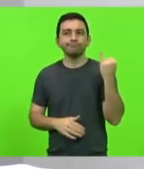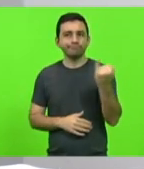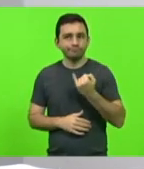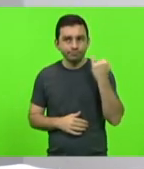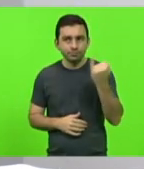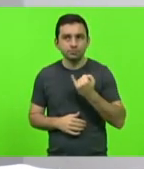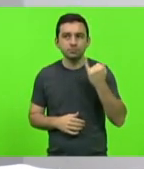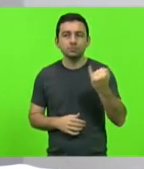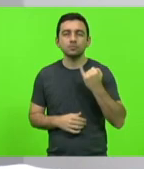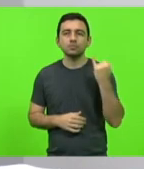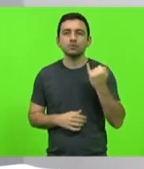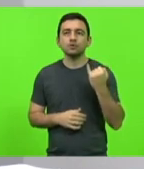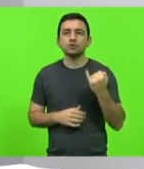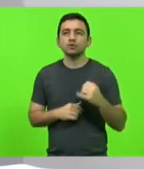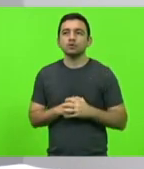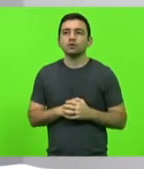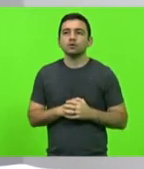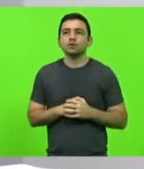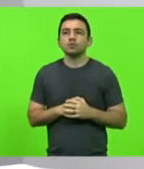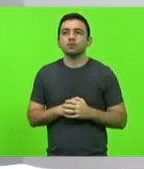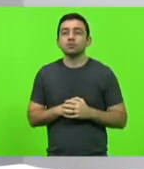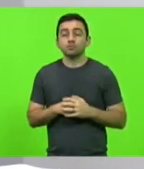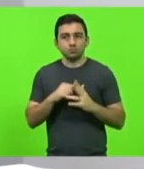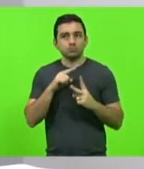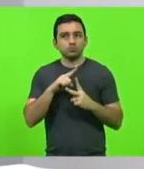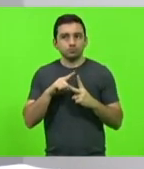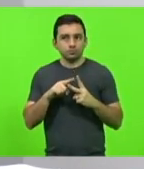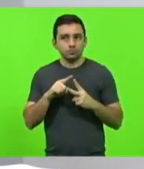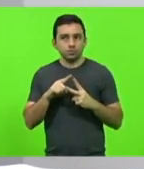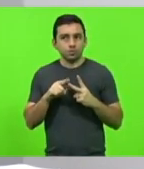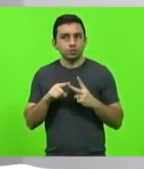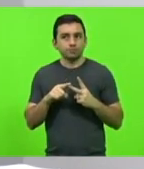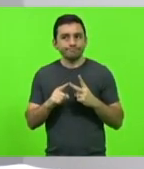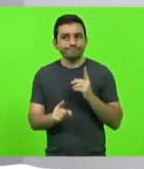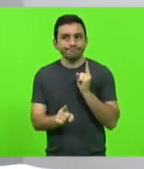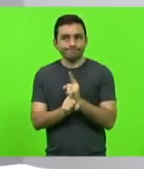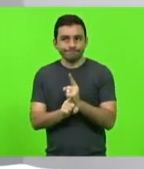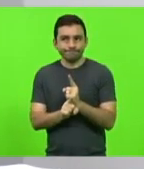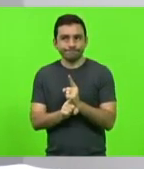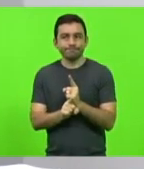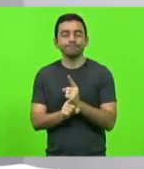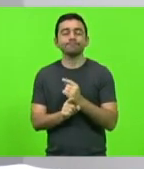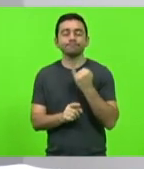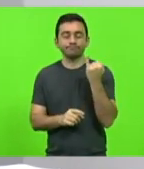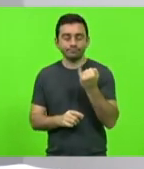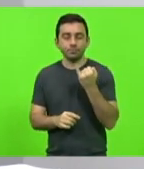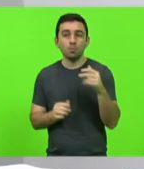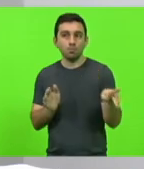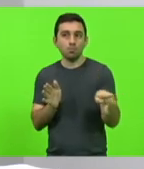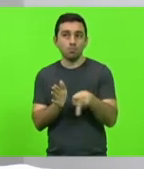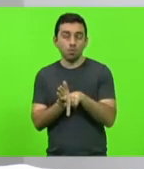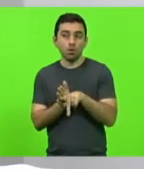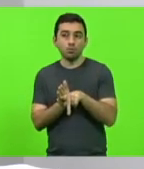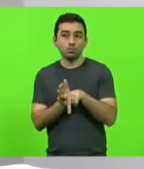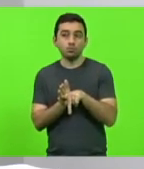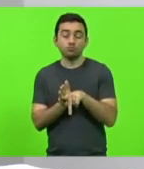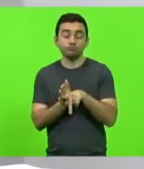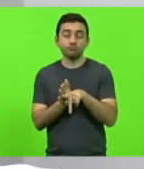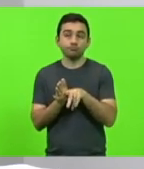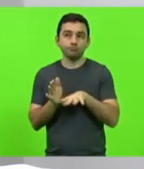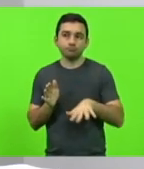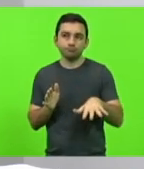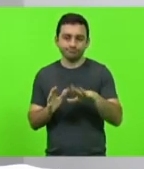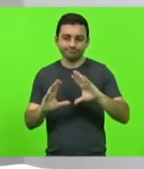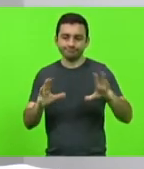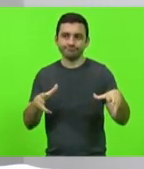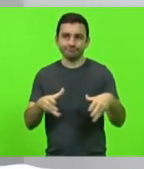duas situações dos encontros que realmente fazem parte da sua rede vamos